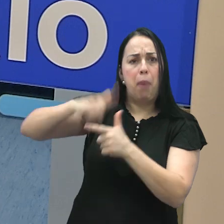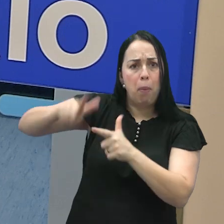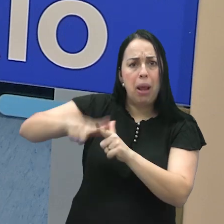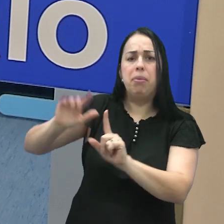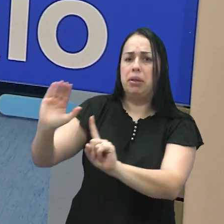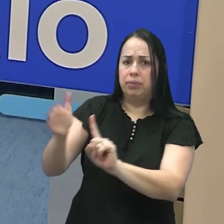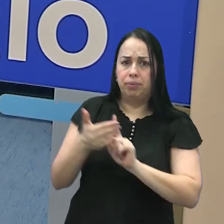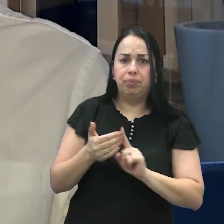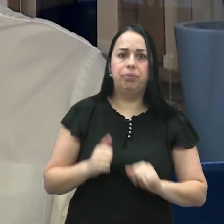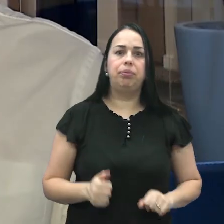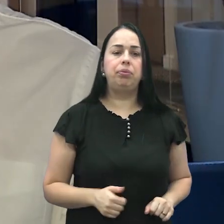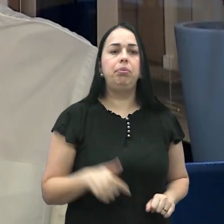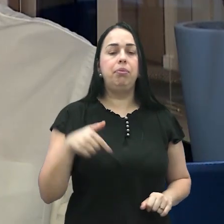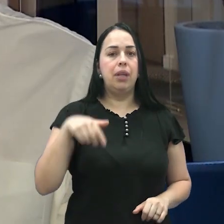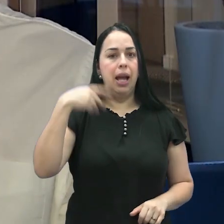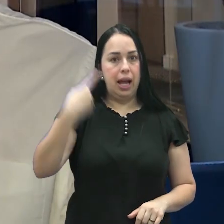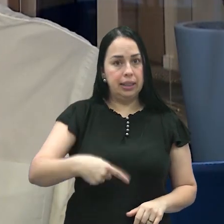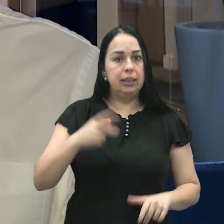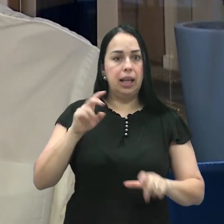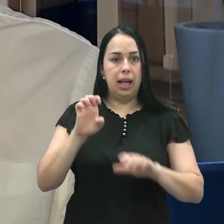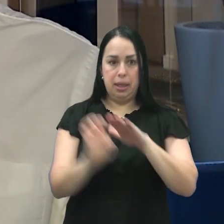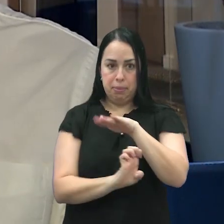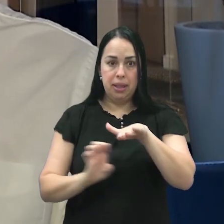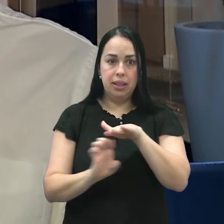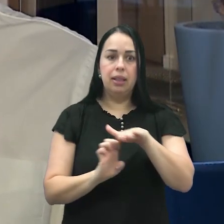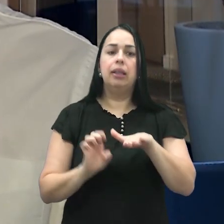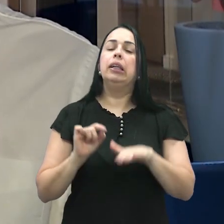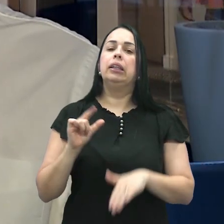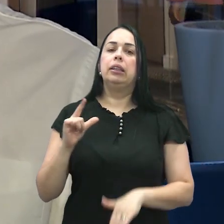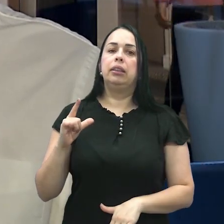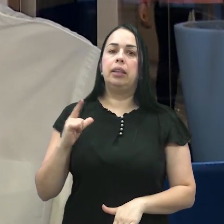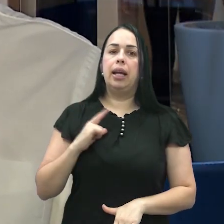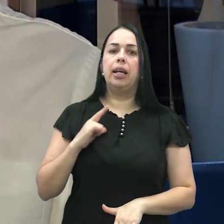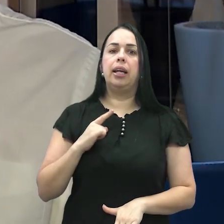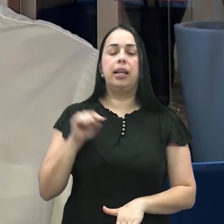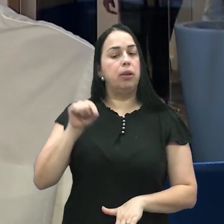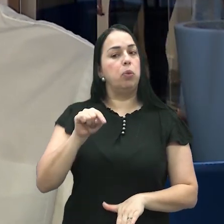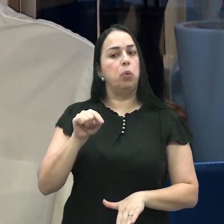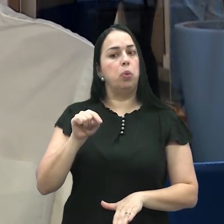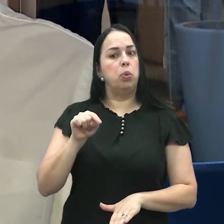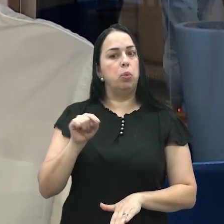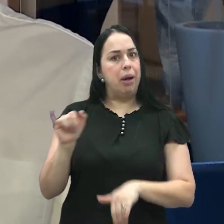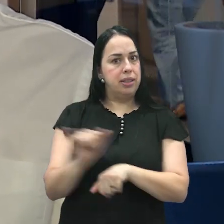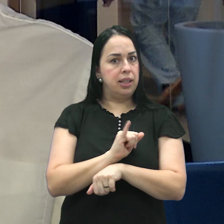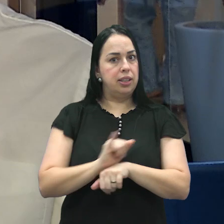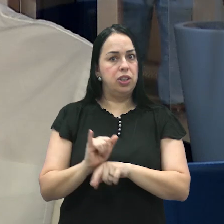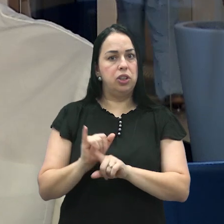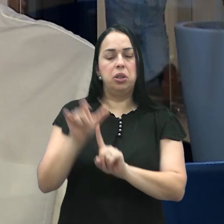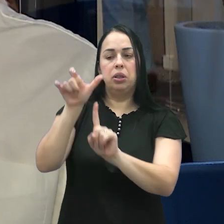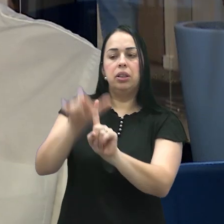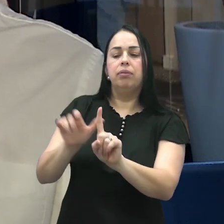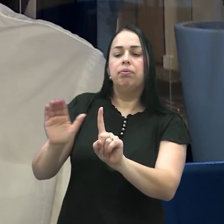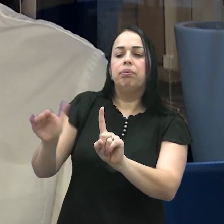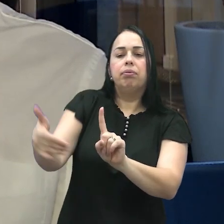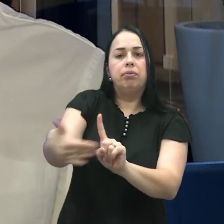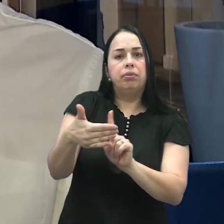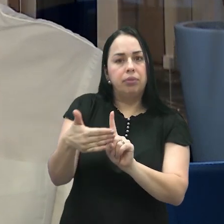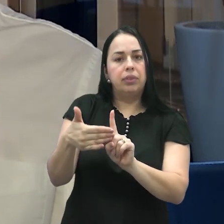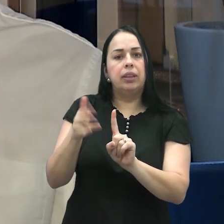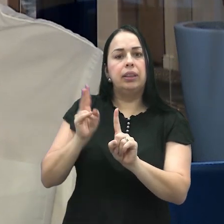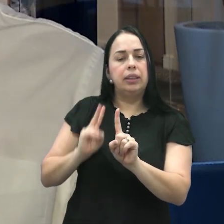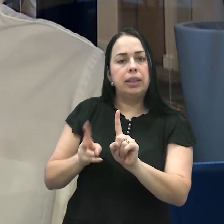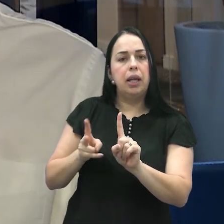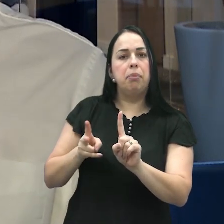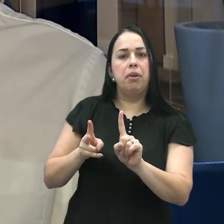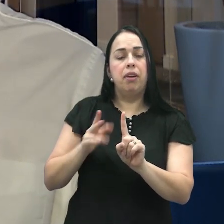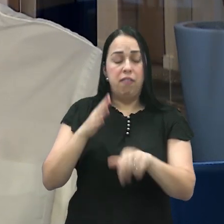problemas emocionais. A gente tem um programa interno chamado Movimento Mente em Foco, no qual a gente